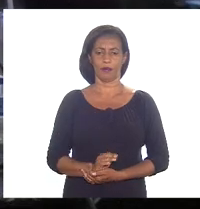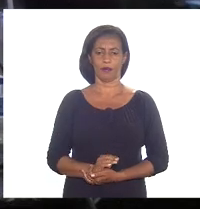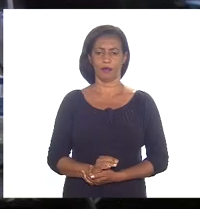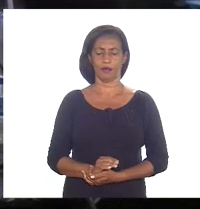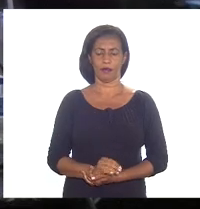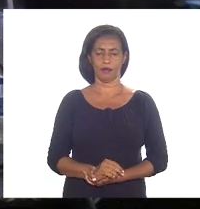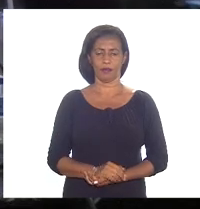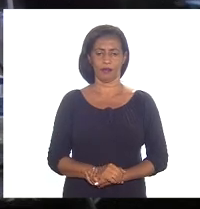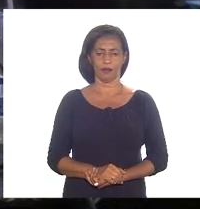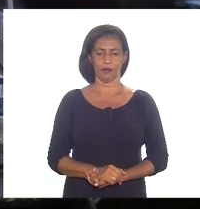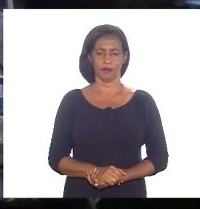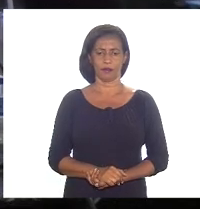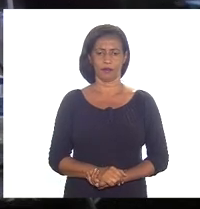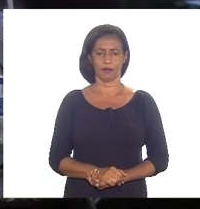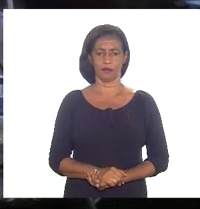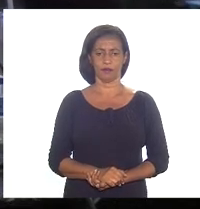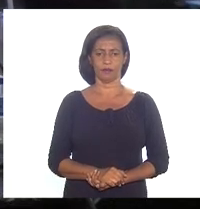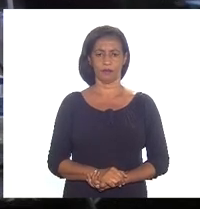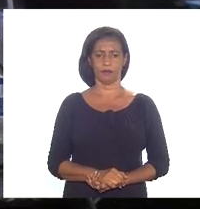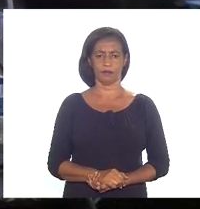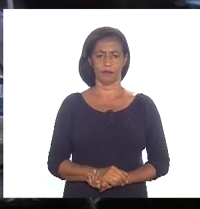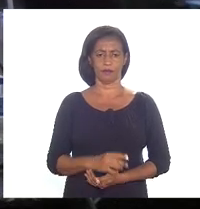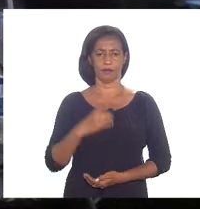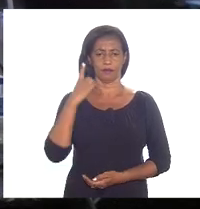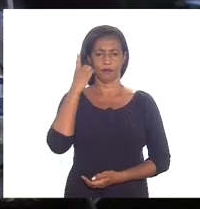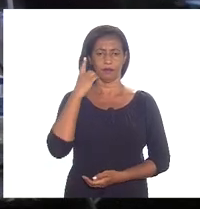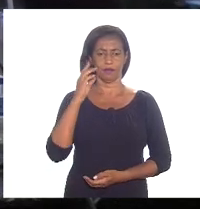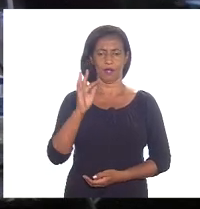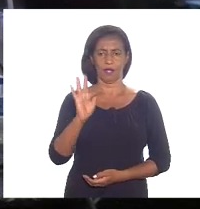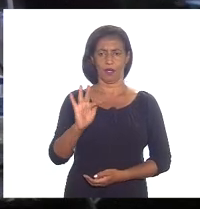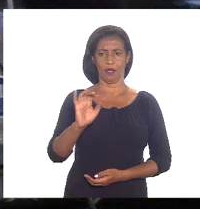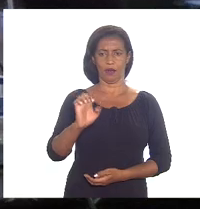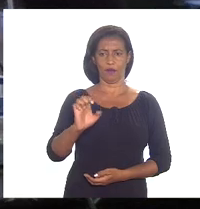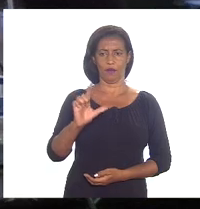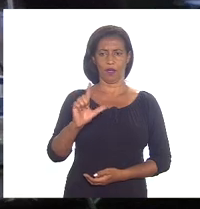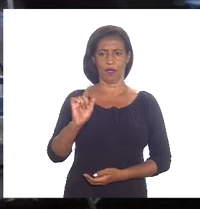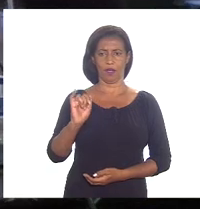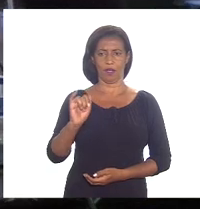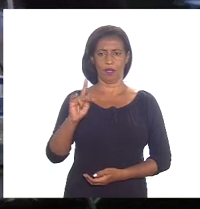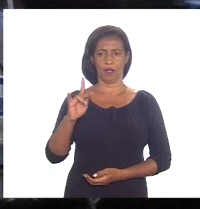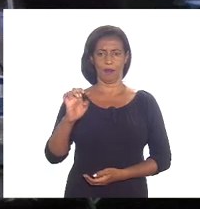deputado Felipe Soares, deputado Felipe Pobel,